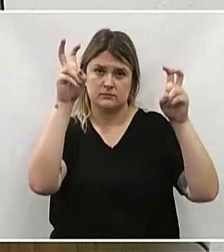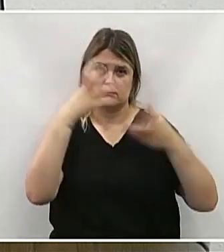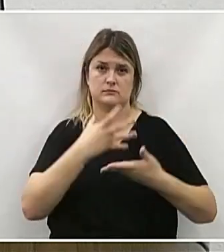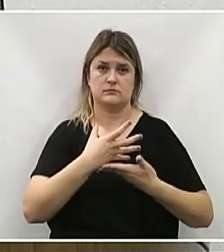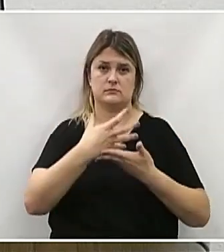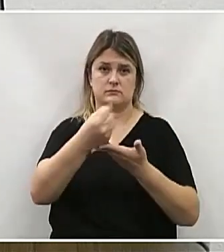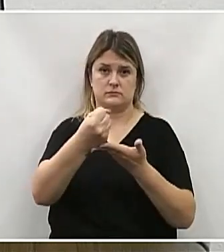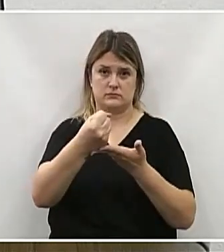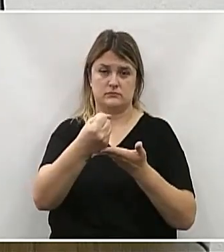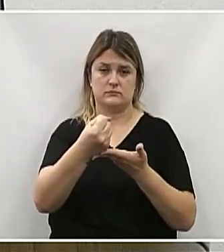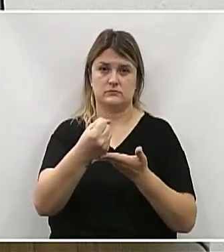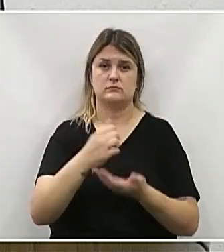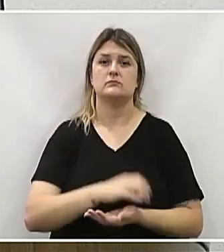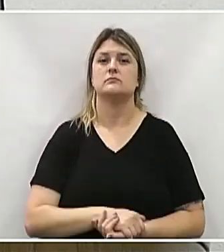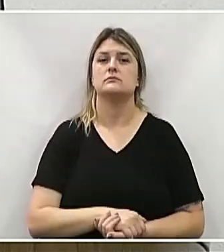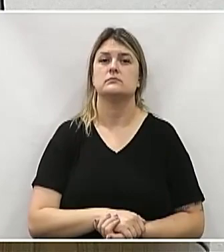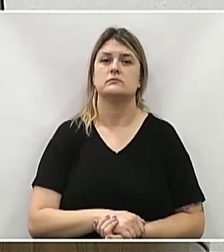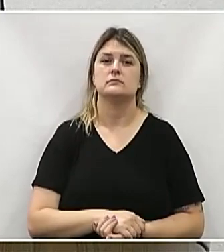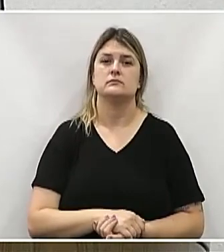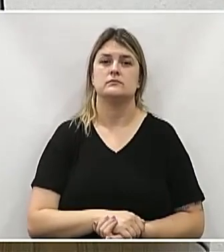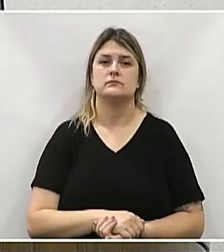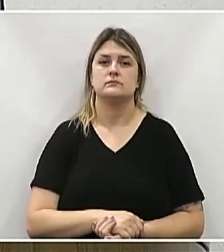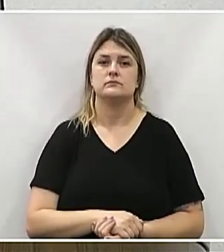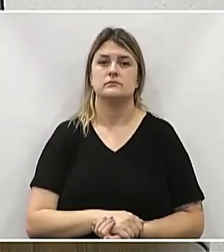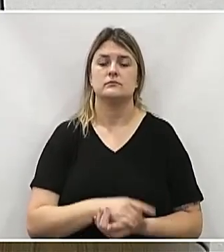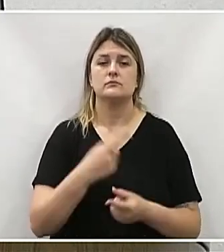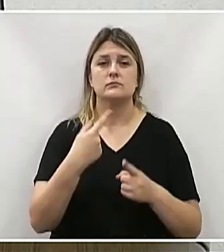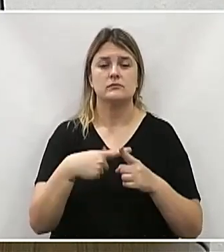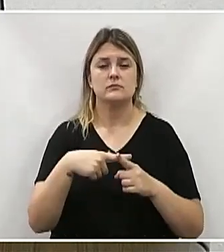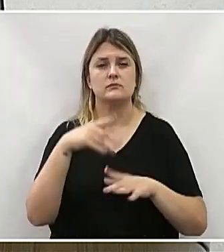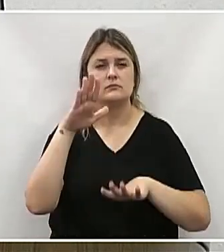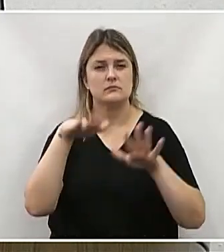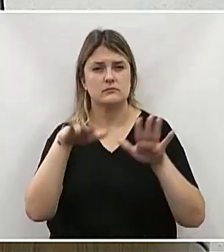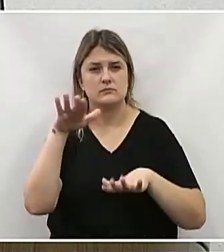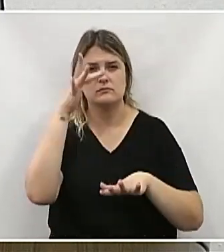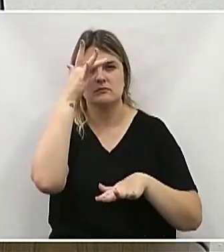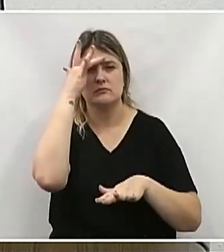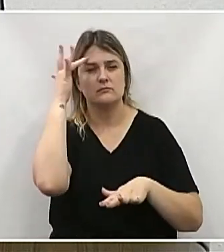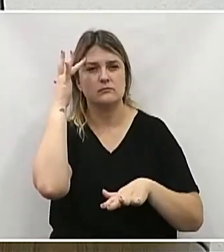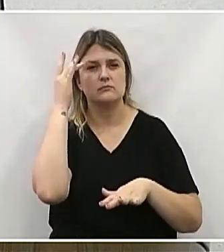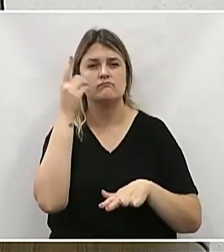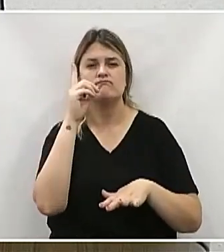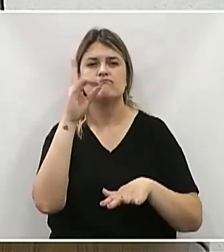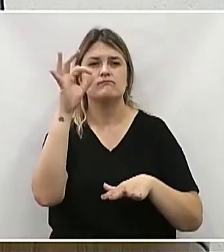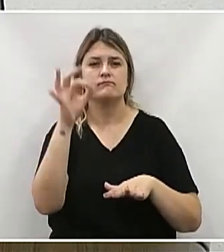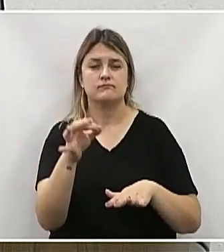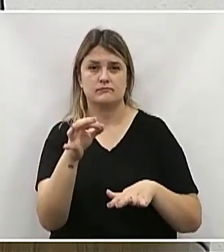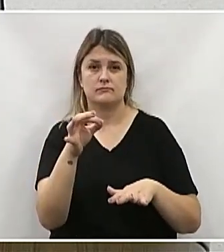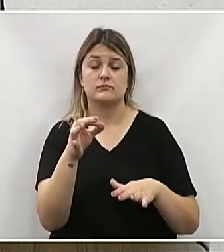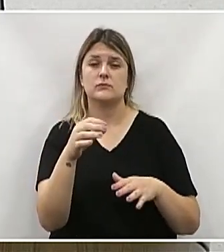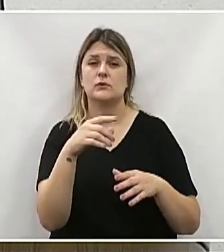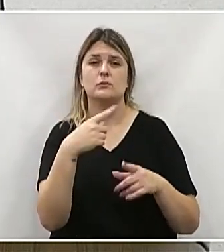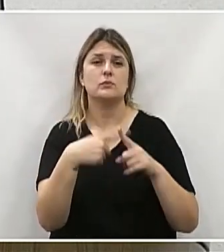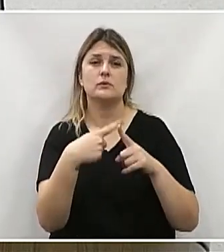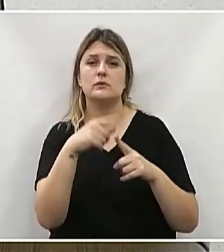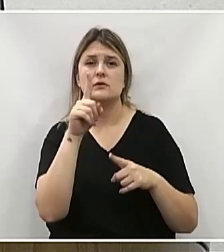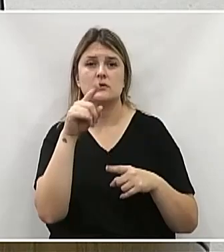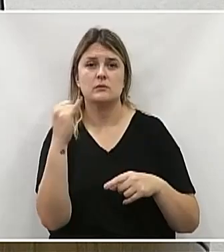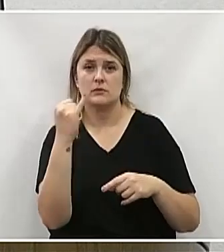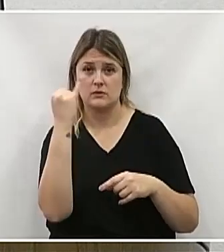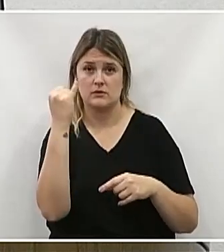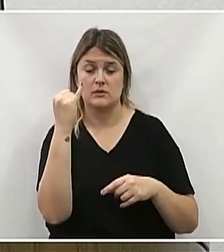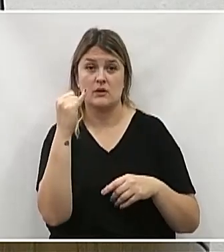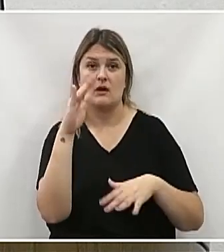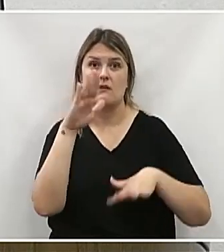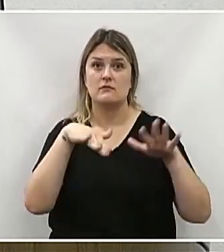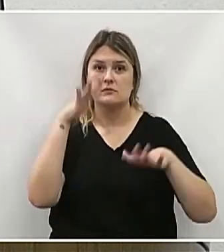anúncio né a notícia do suicídio vou dizer para vocês a importância disso pessoas